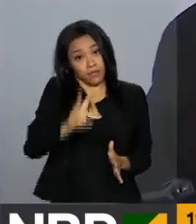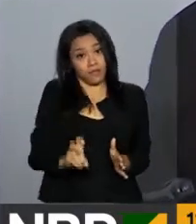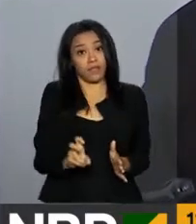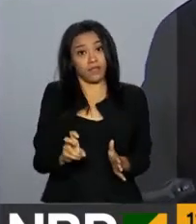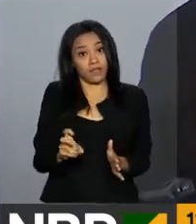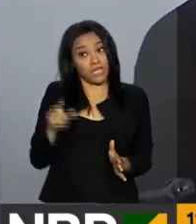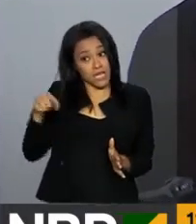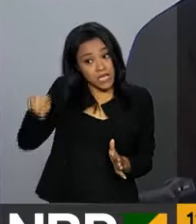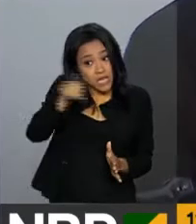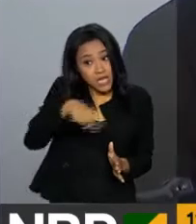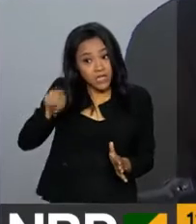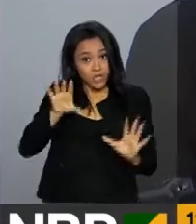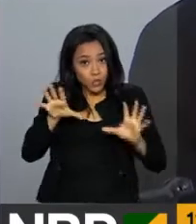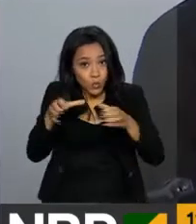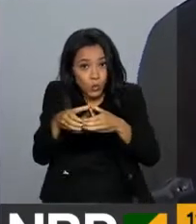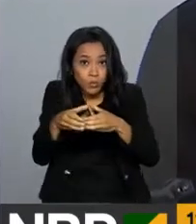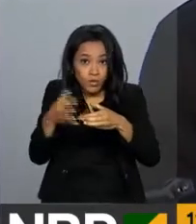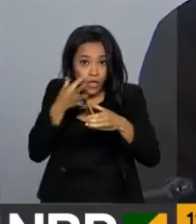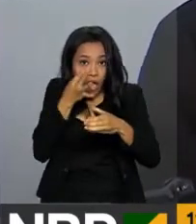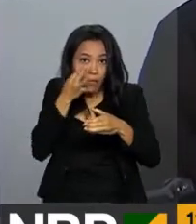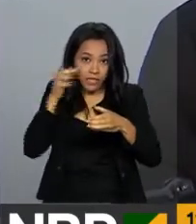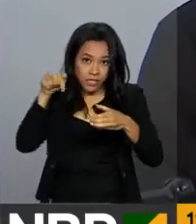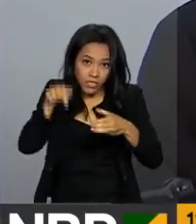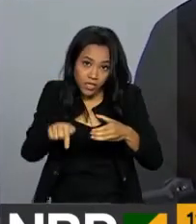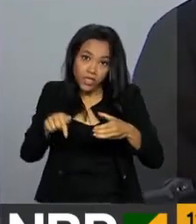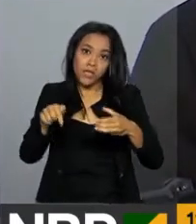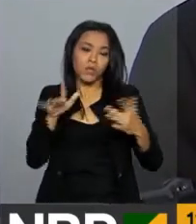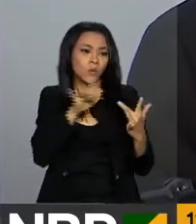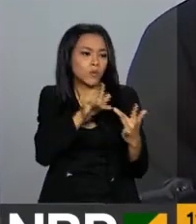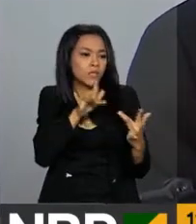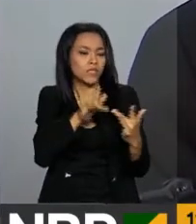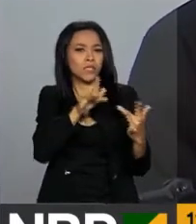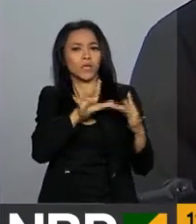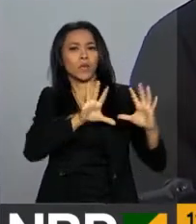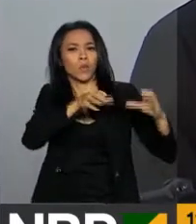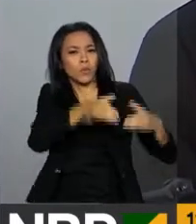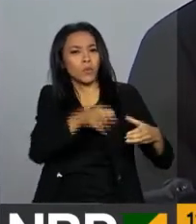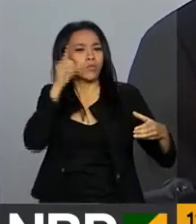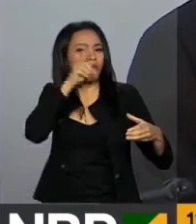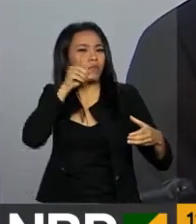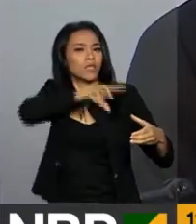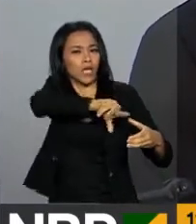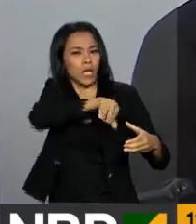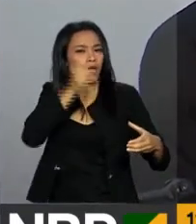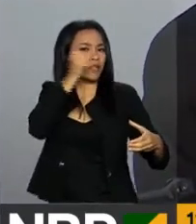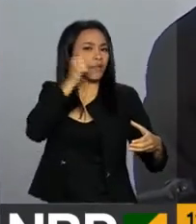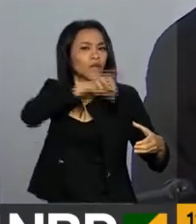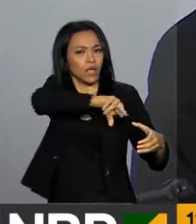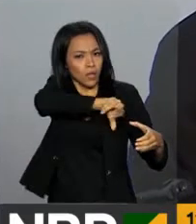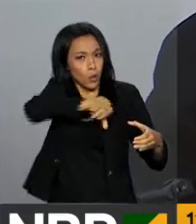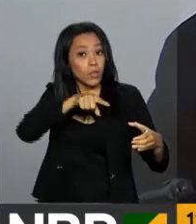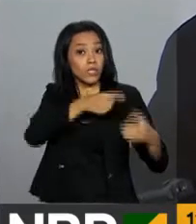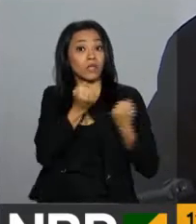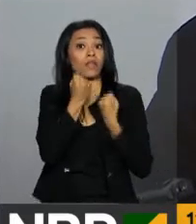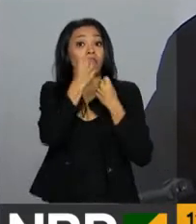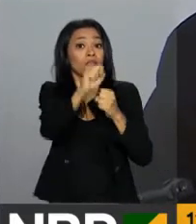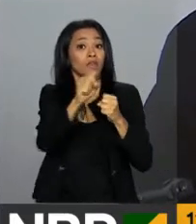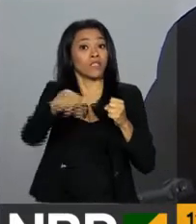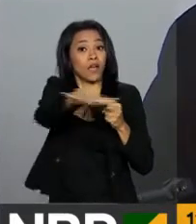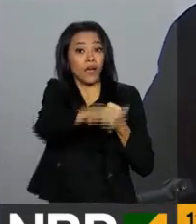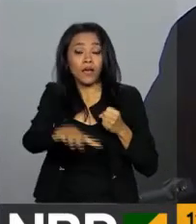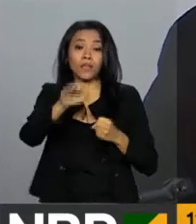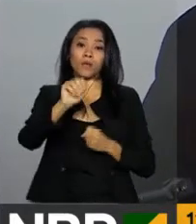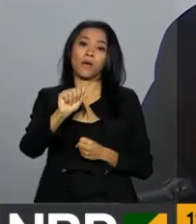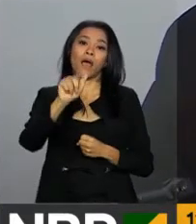grupo este grupo que está aqui é conectado com os demais parlamentares do grupo ruralista daqueles que defende o agronegócio